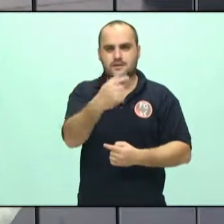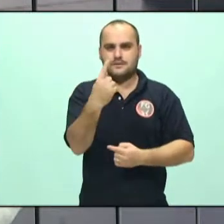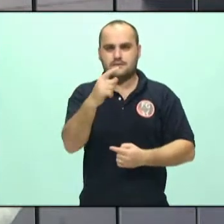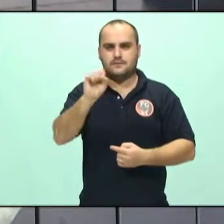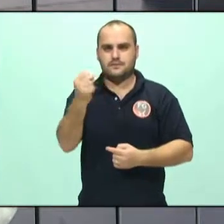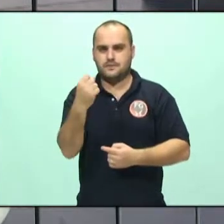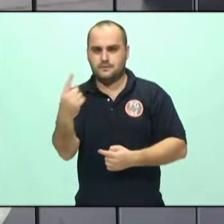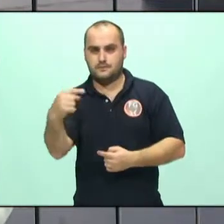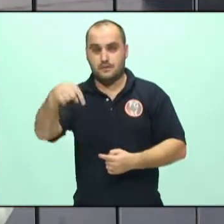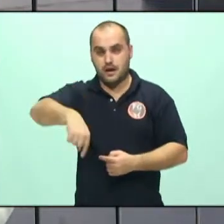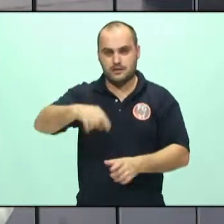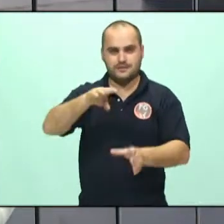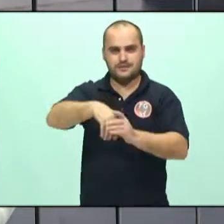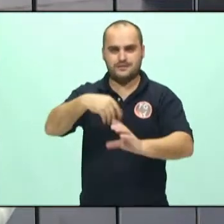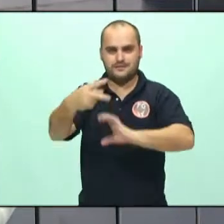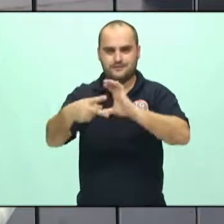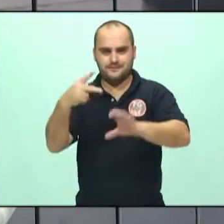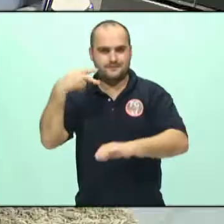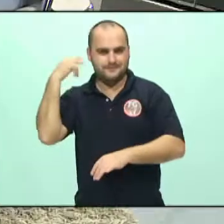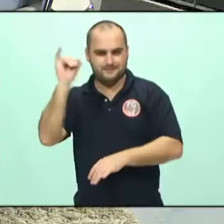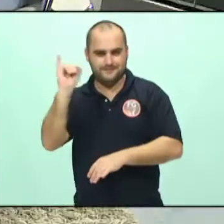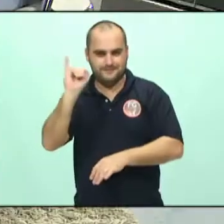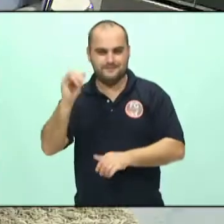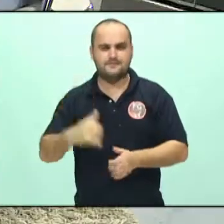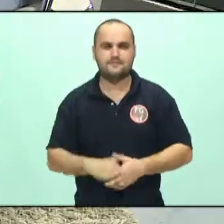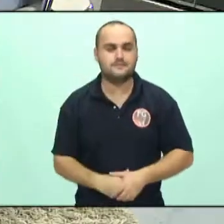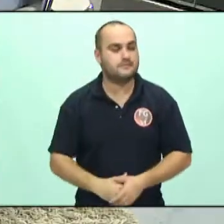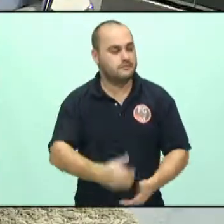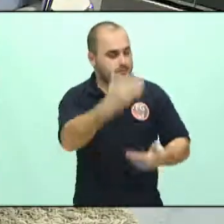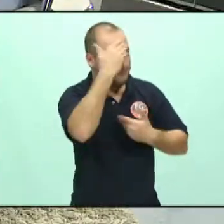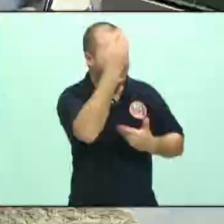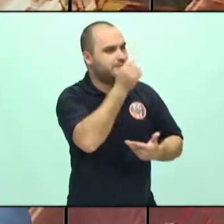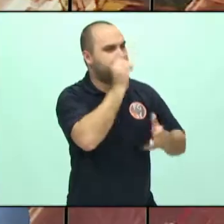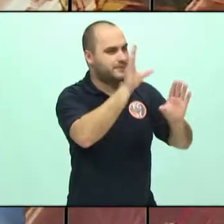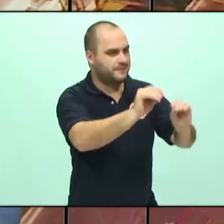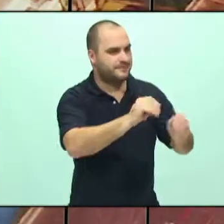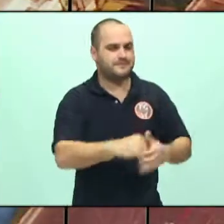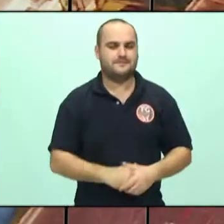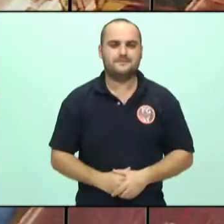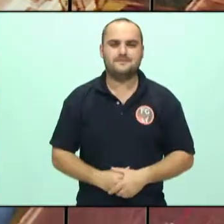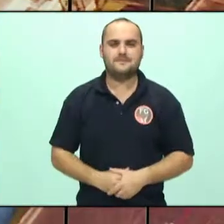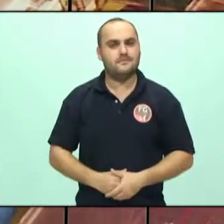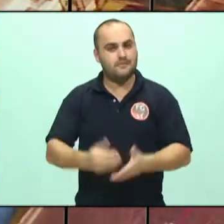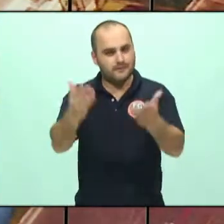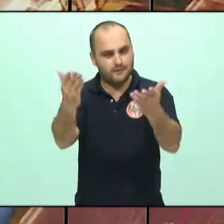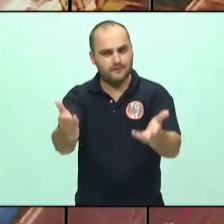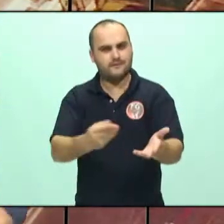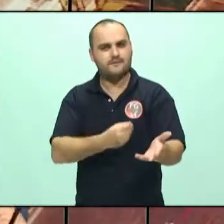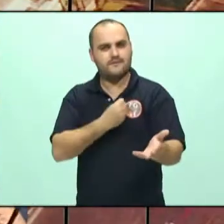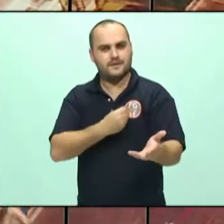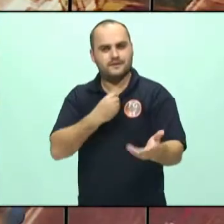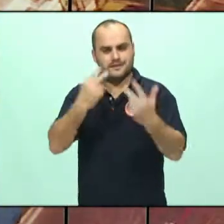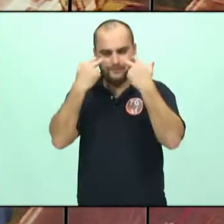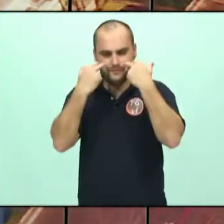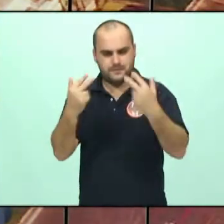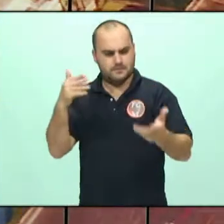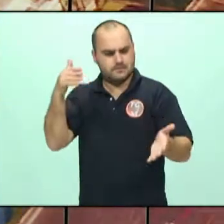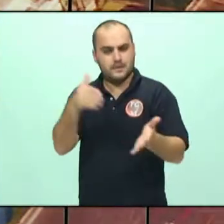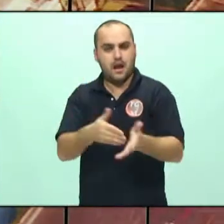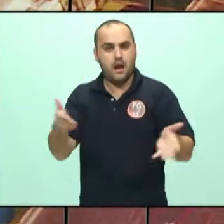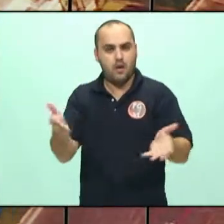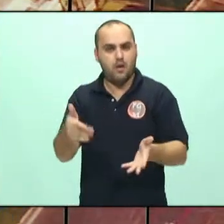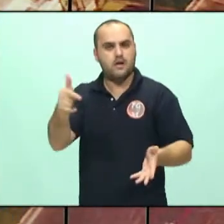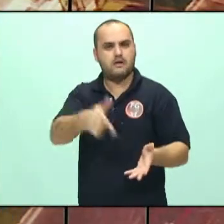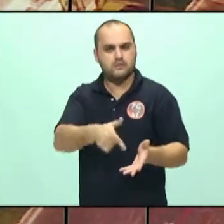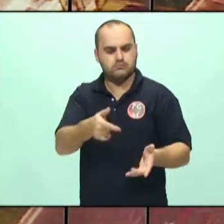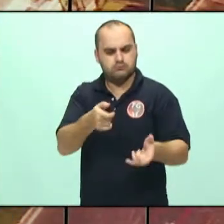3344-7181, aqui na Câmara de Vereadores de Itajaí. Obrigado, boa noite. Ao senhor e à senhora que estiveram até o momento conosco